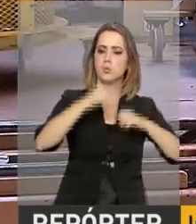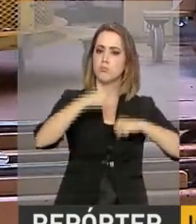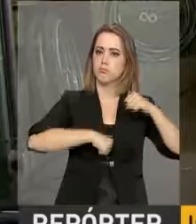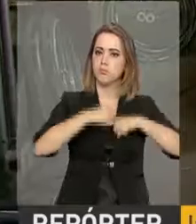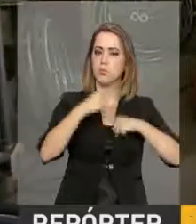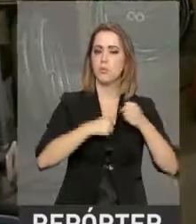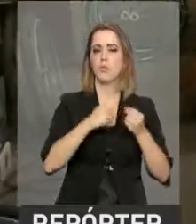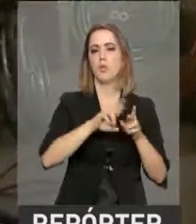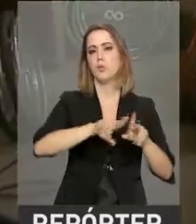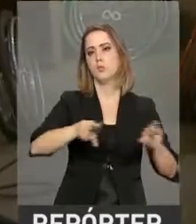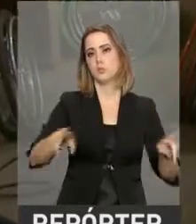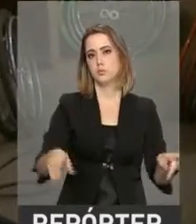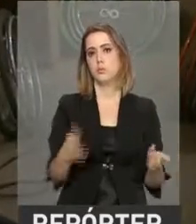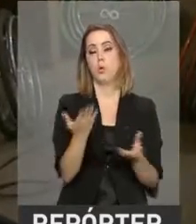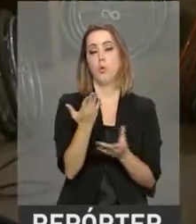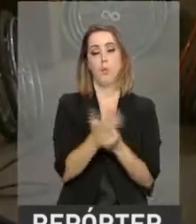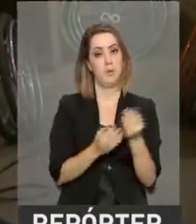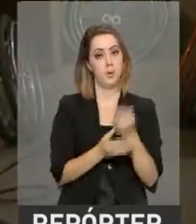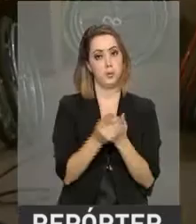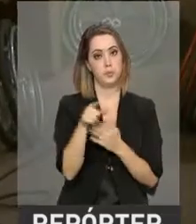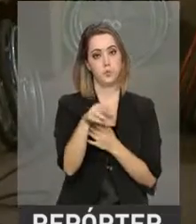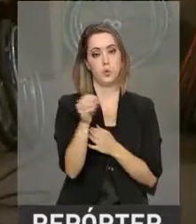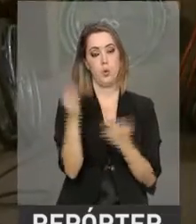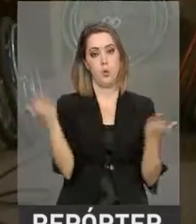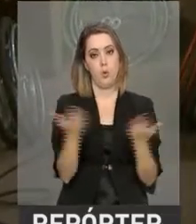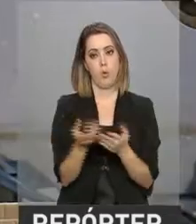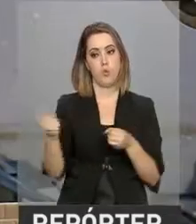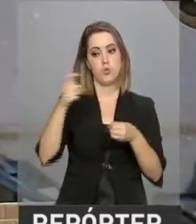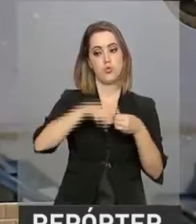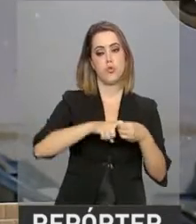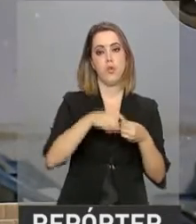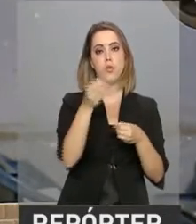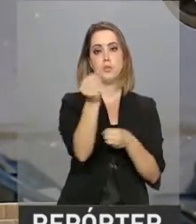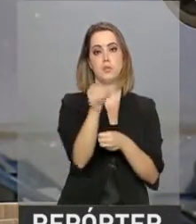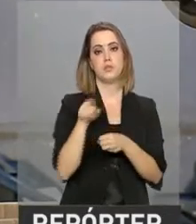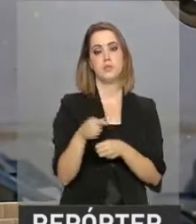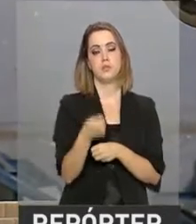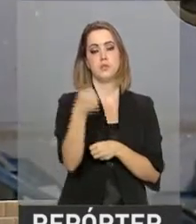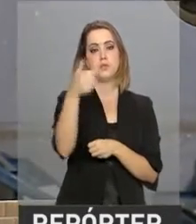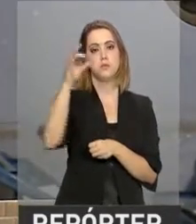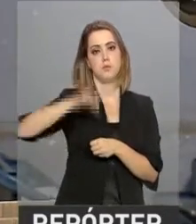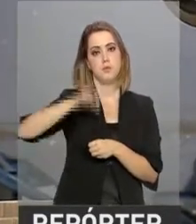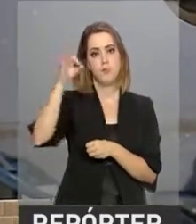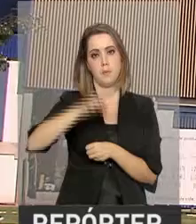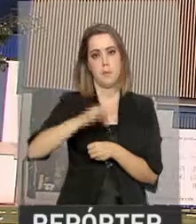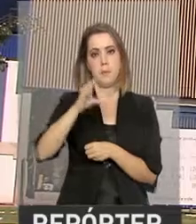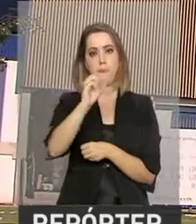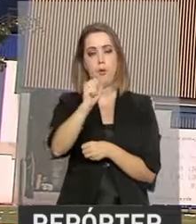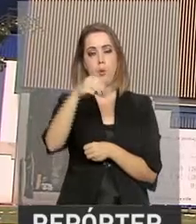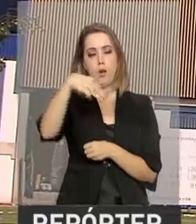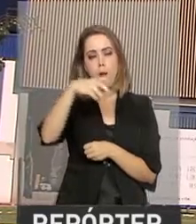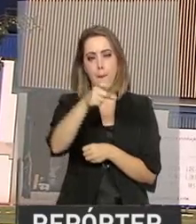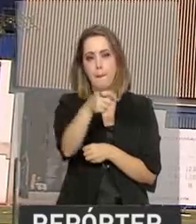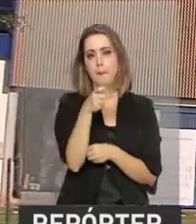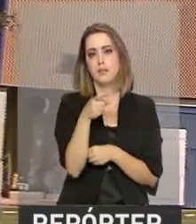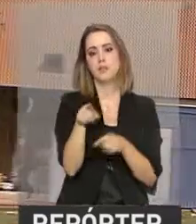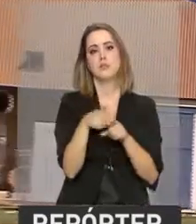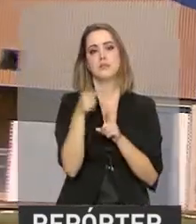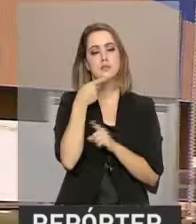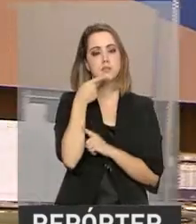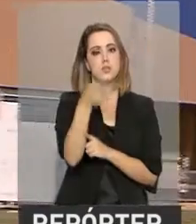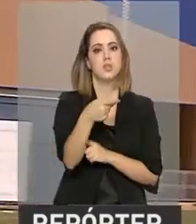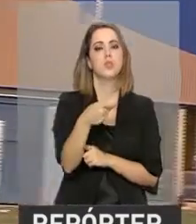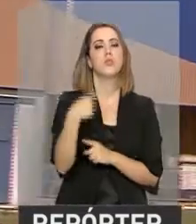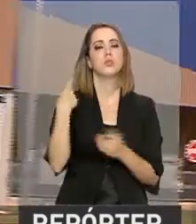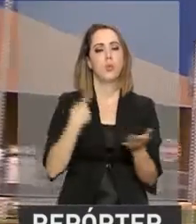máquinas hoje o retorno de 0,1 por cento o conselho da câmara de comércio exterior decidiu que vai manter